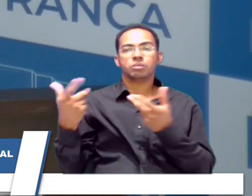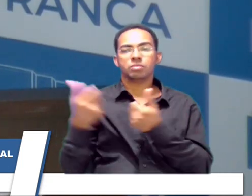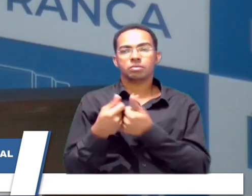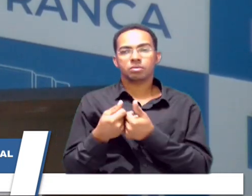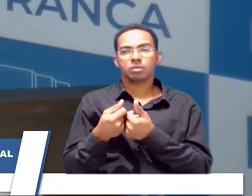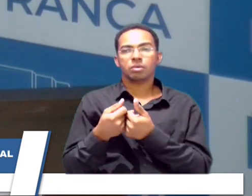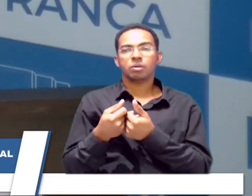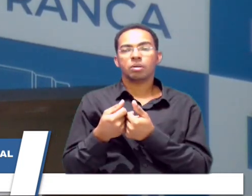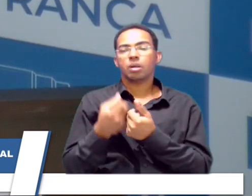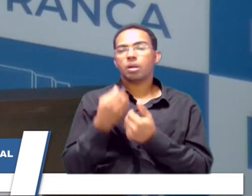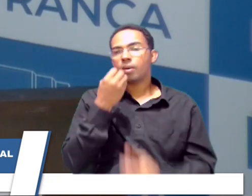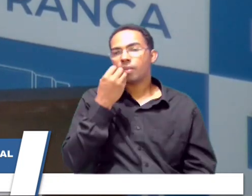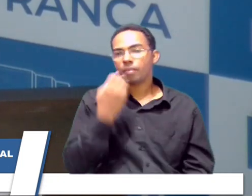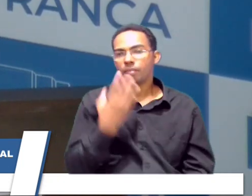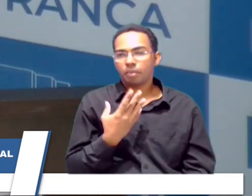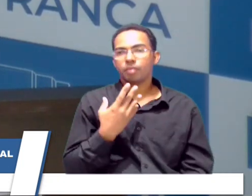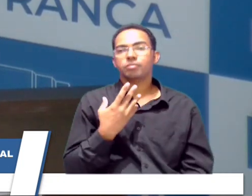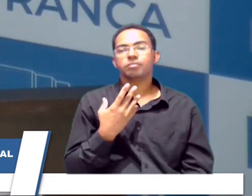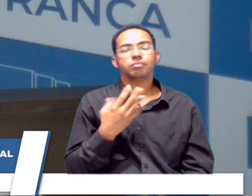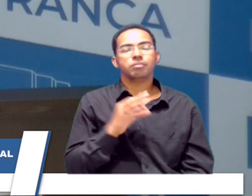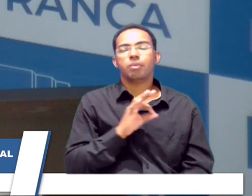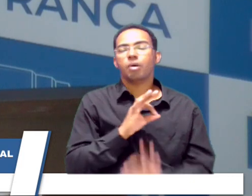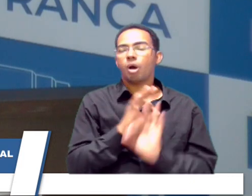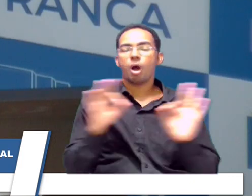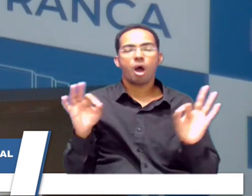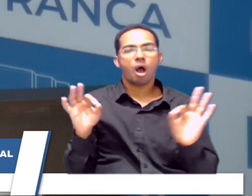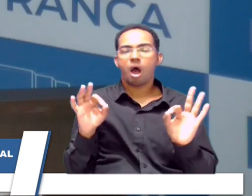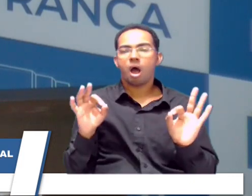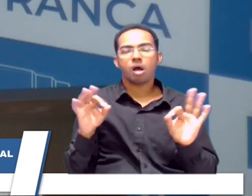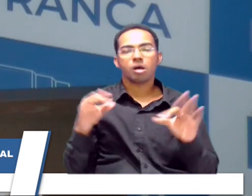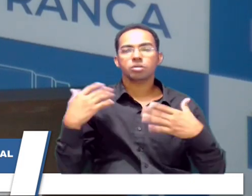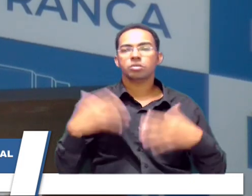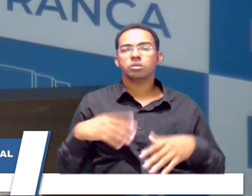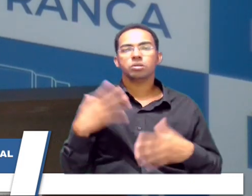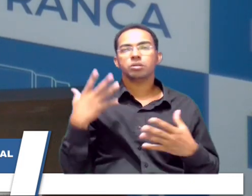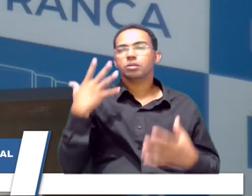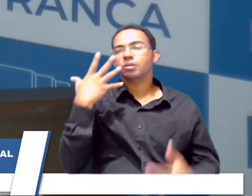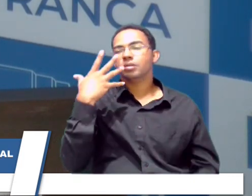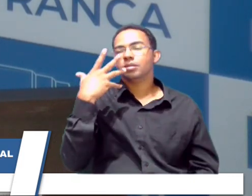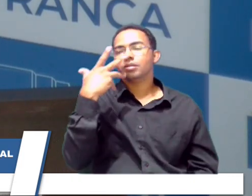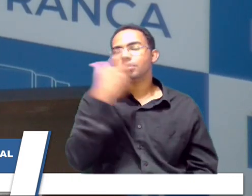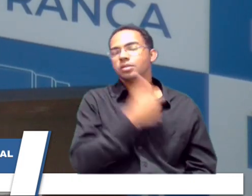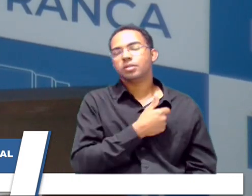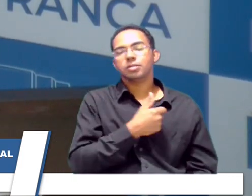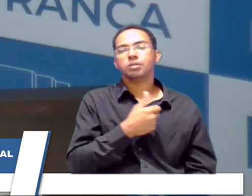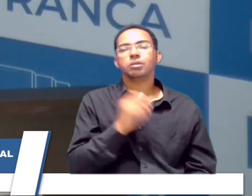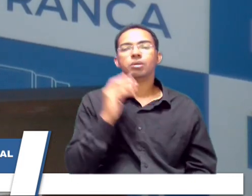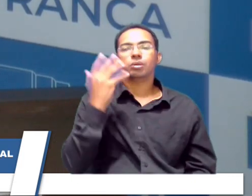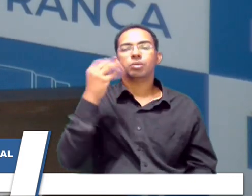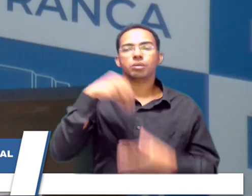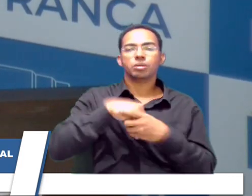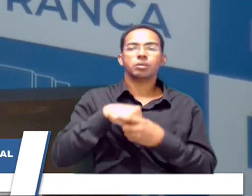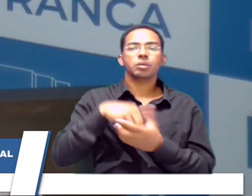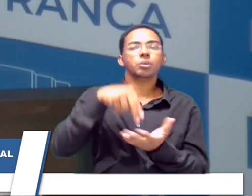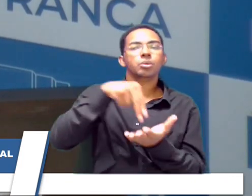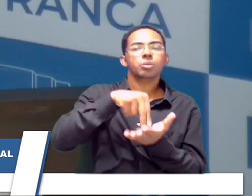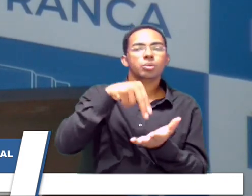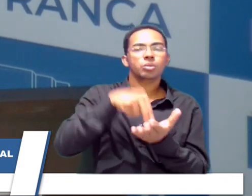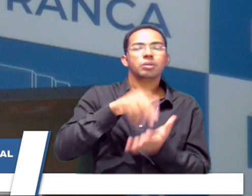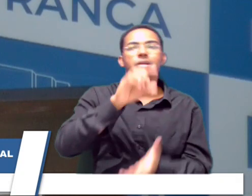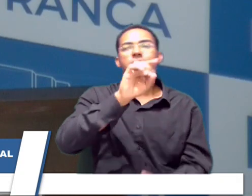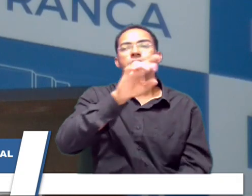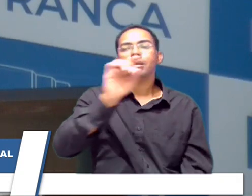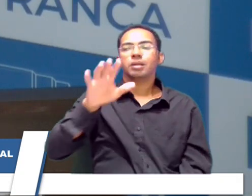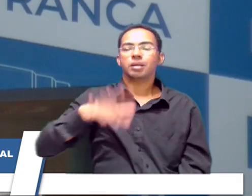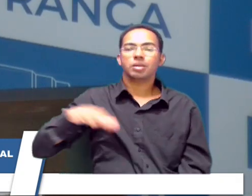muito maravilhosa, gente. É ver e encantar assim, com tudo que acontece dentro daquele núcleo, com cada criança.